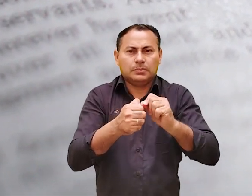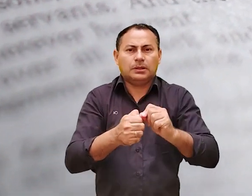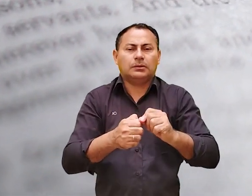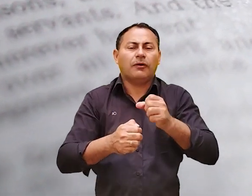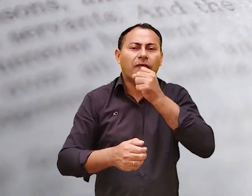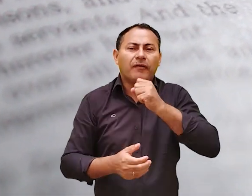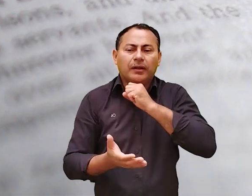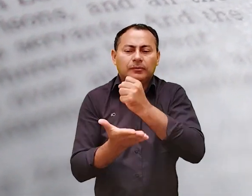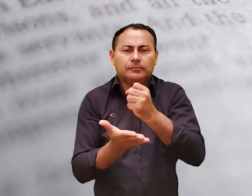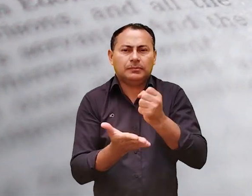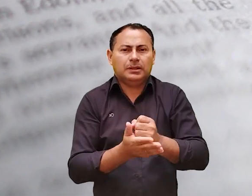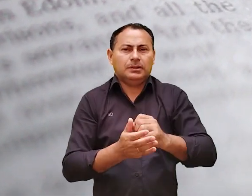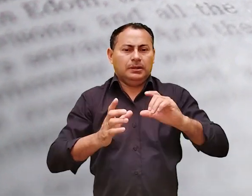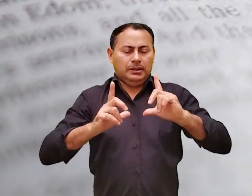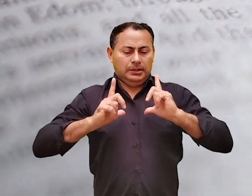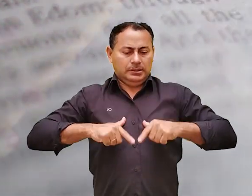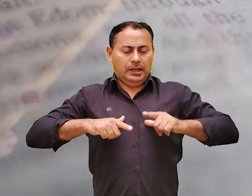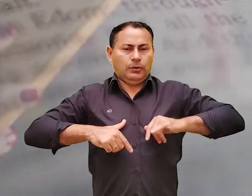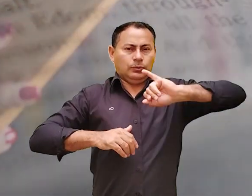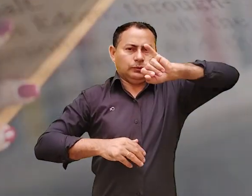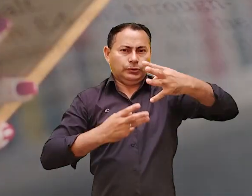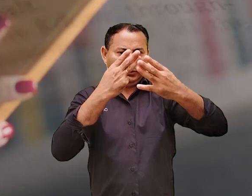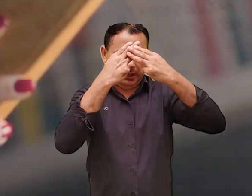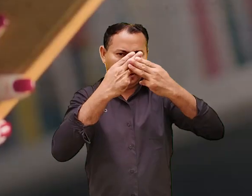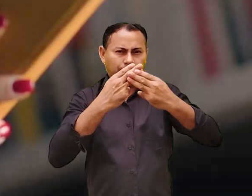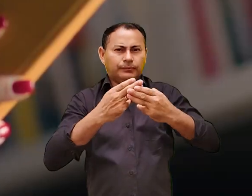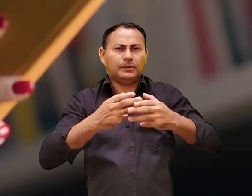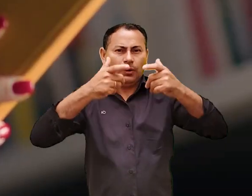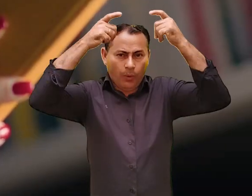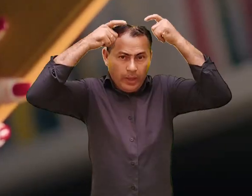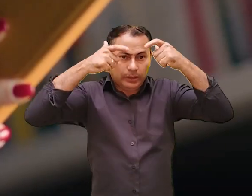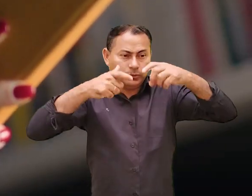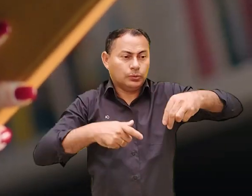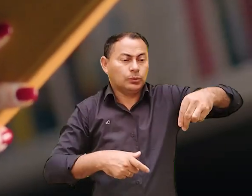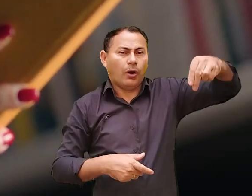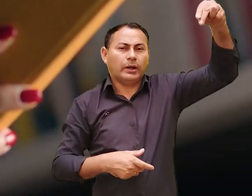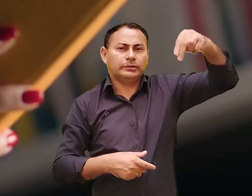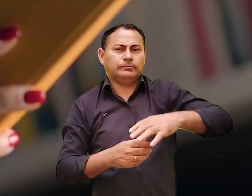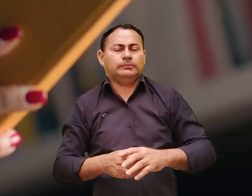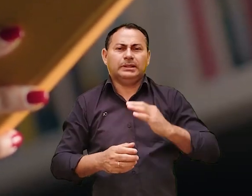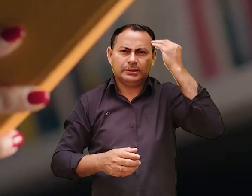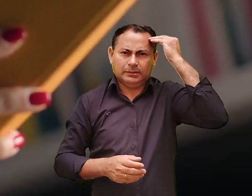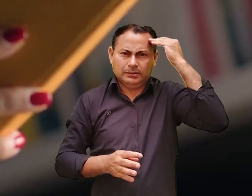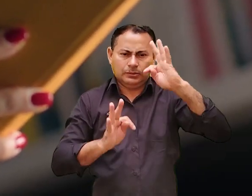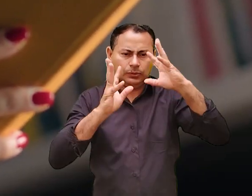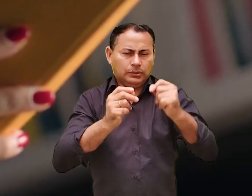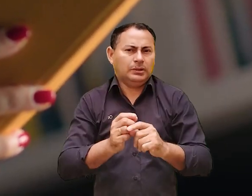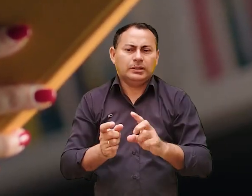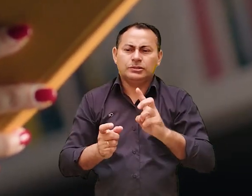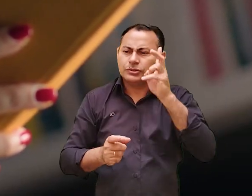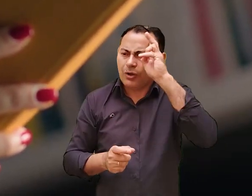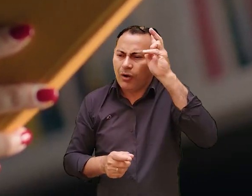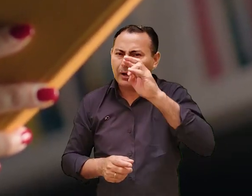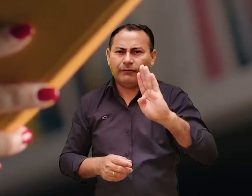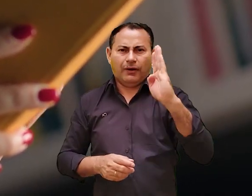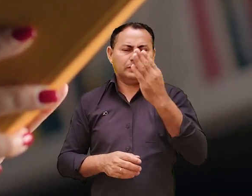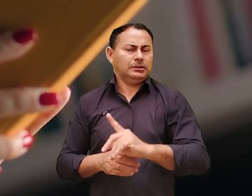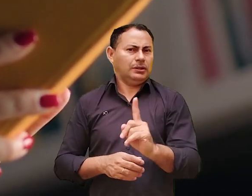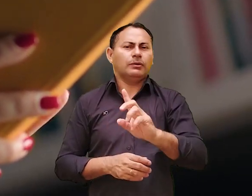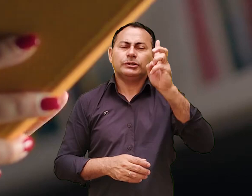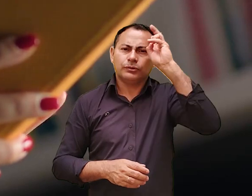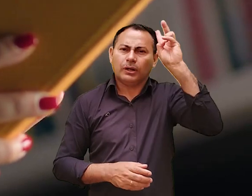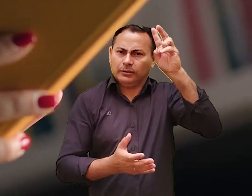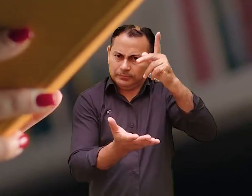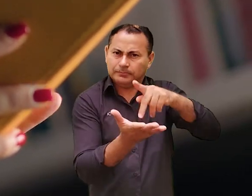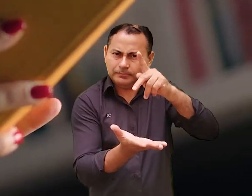fazendo do Velho Testamento sobre Israel, Judá e o Reino do Norte é entender que tudo isso não é lenda, é